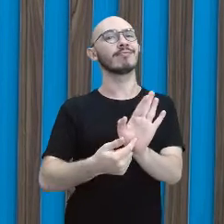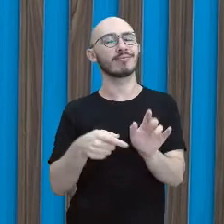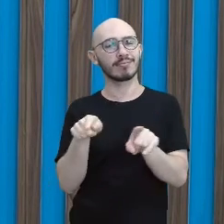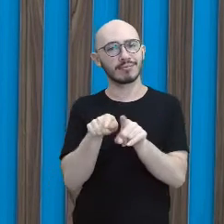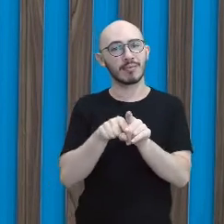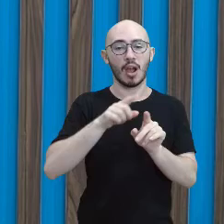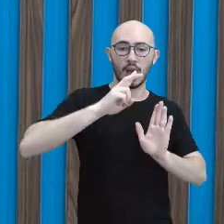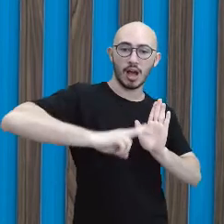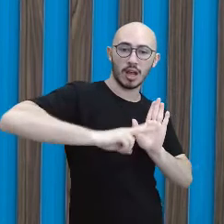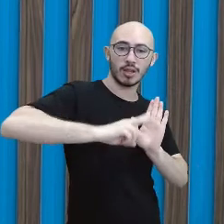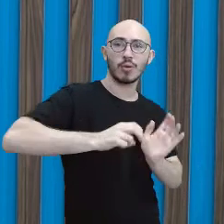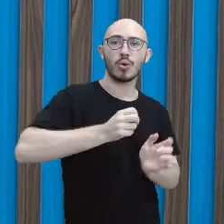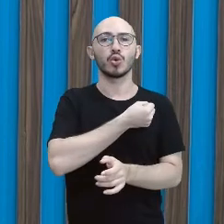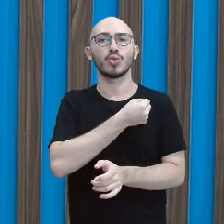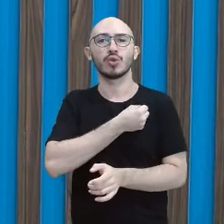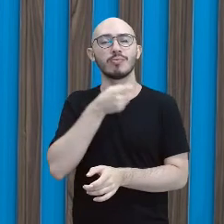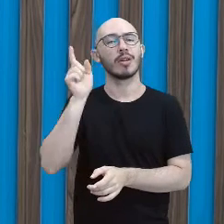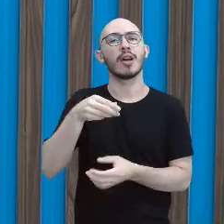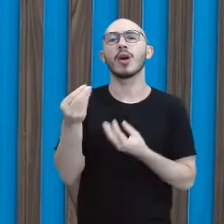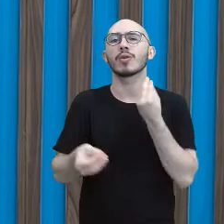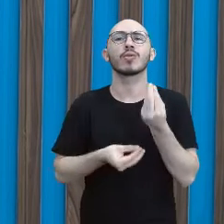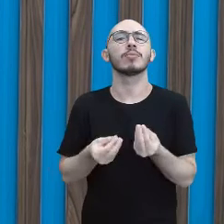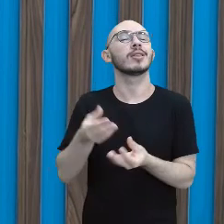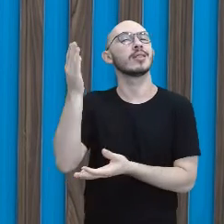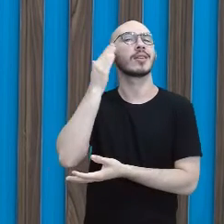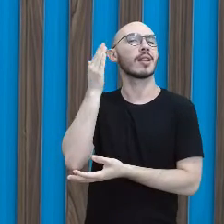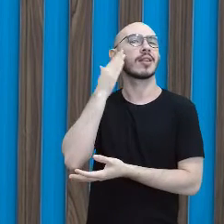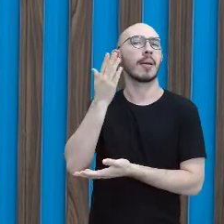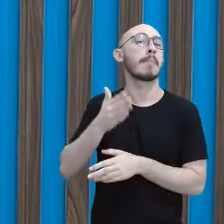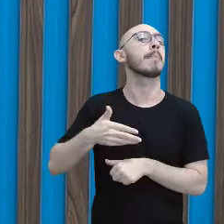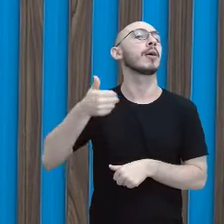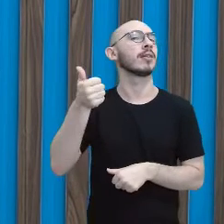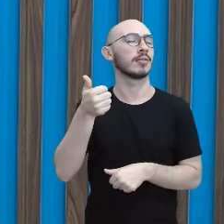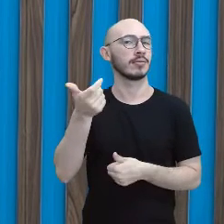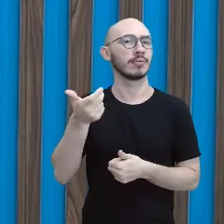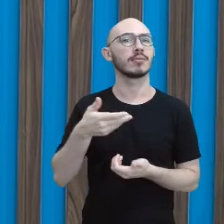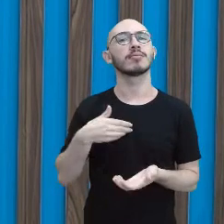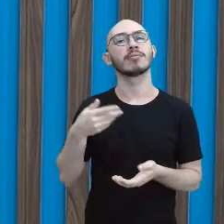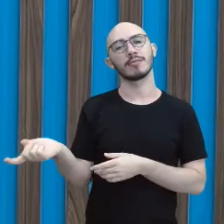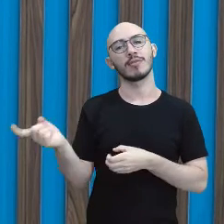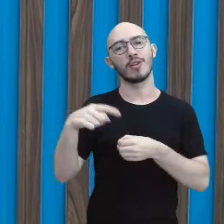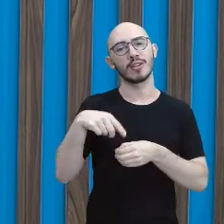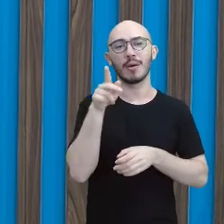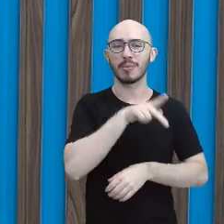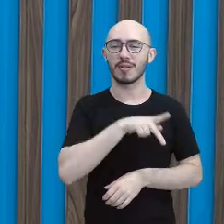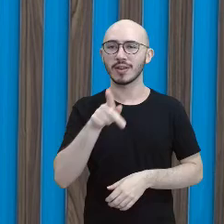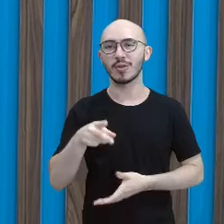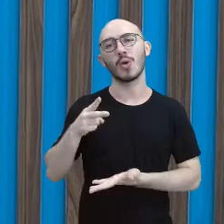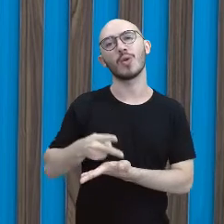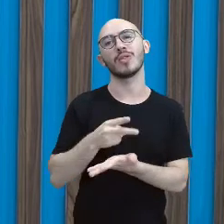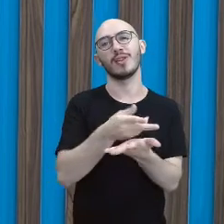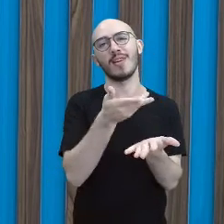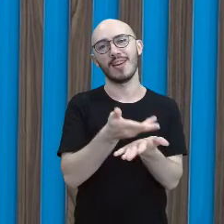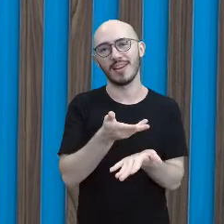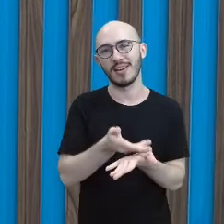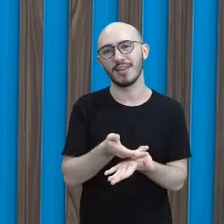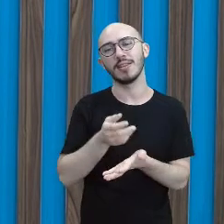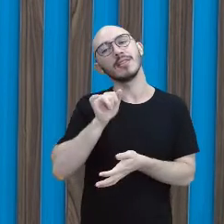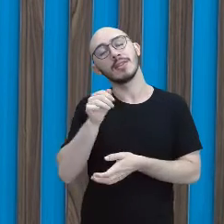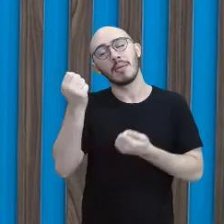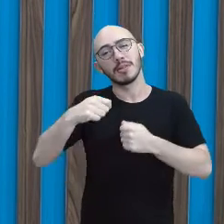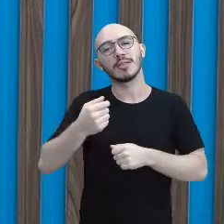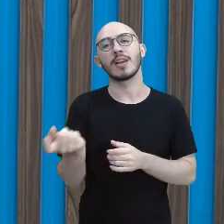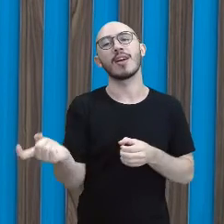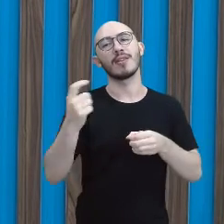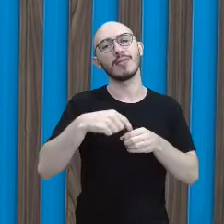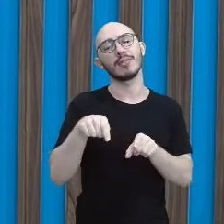colocar a leitura desse número de uma maneira mais compreensível, tá certo? Eu vou passar para o professor Tiago para ele dar continuidade à aula. Qualquer coisa eu volto por